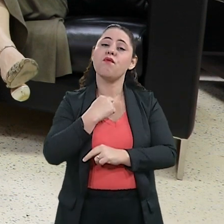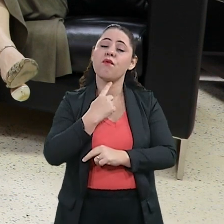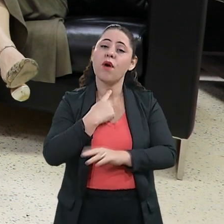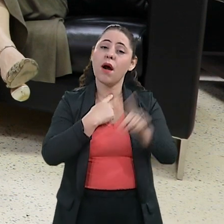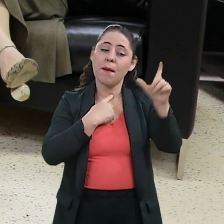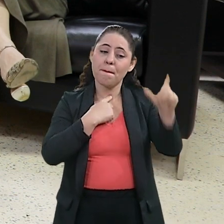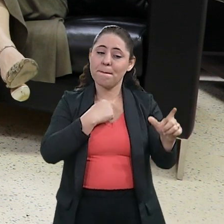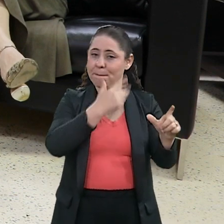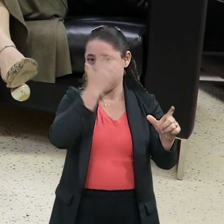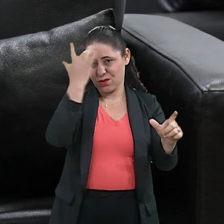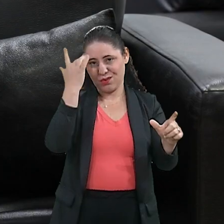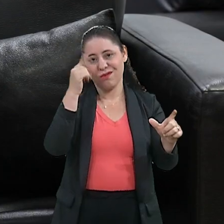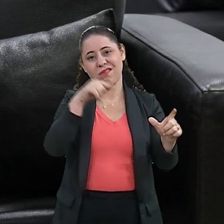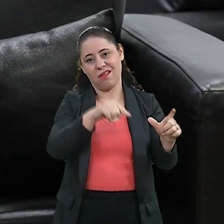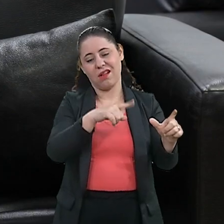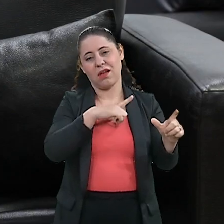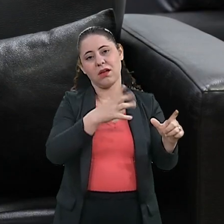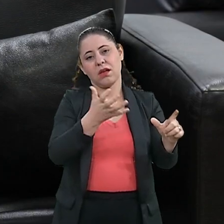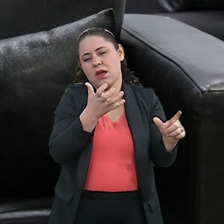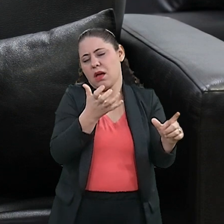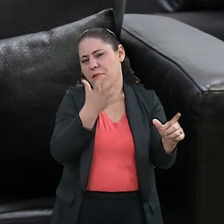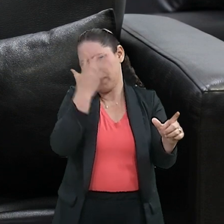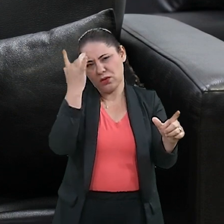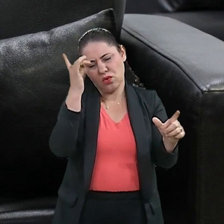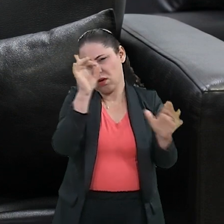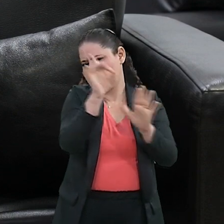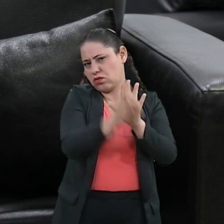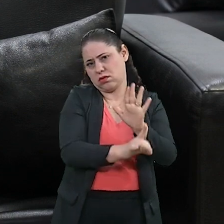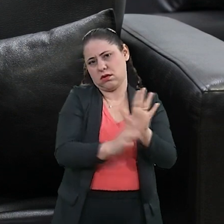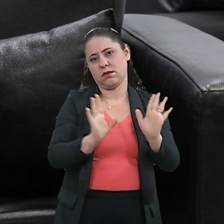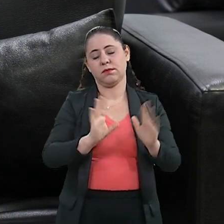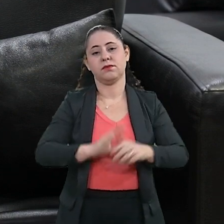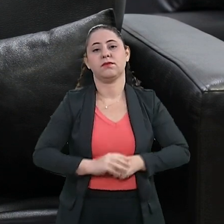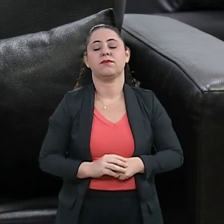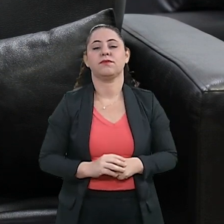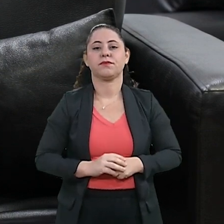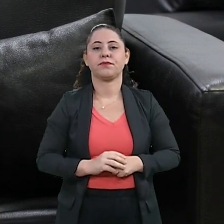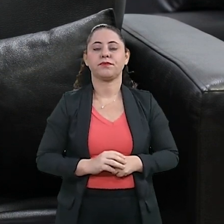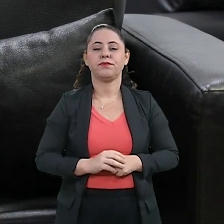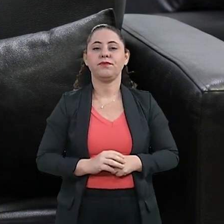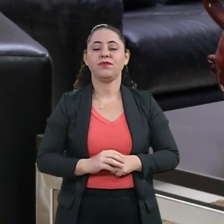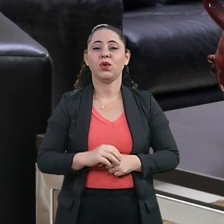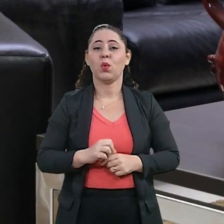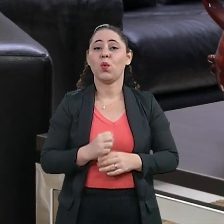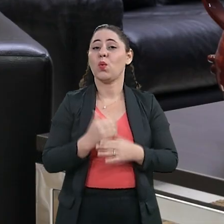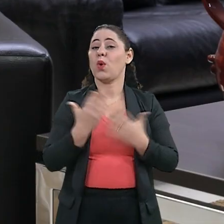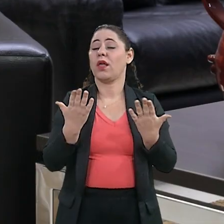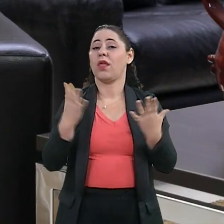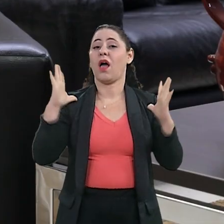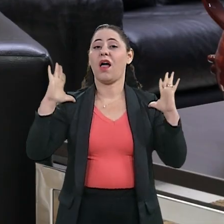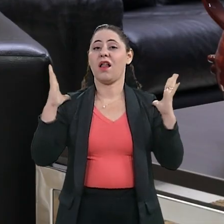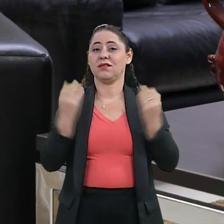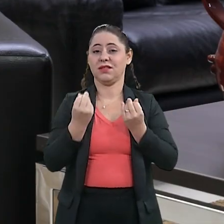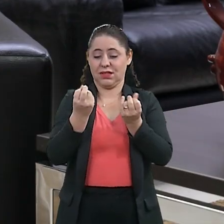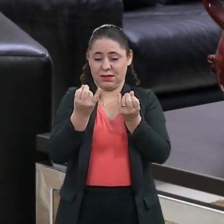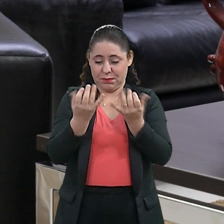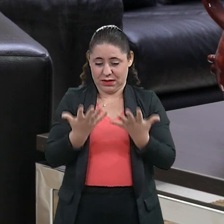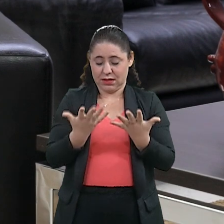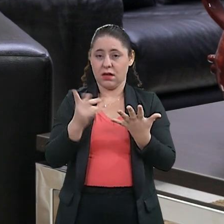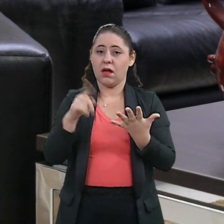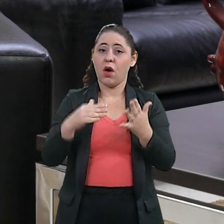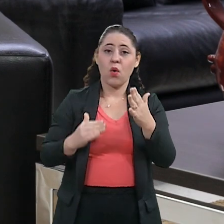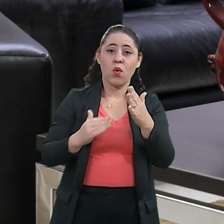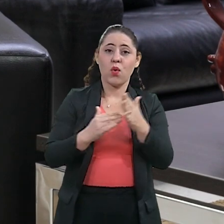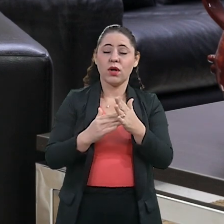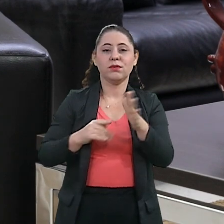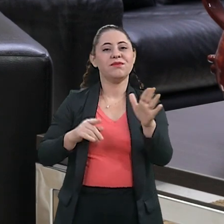respeitar a vontade dessa pessoa que é um sujeito de direitos. Quando a desembargadora traz isso,